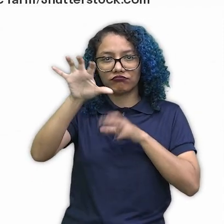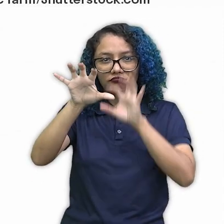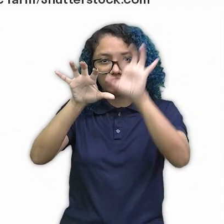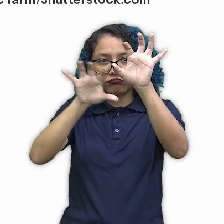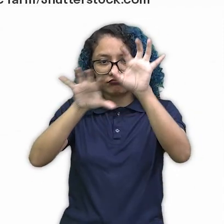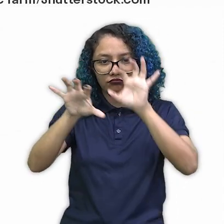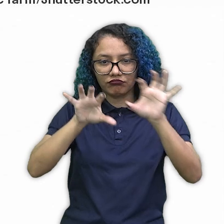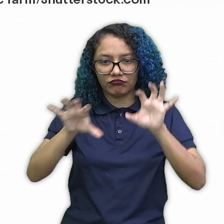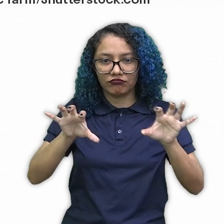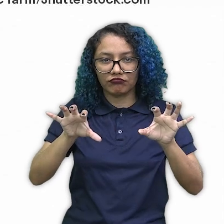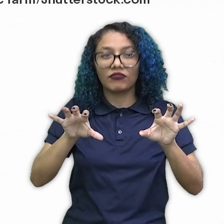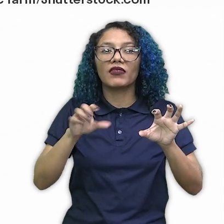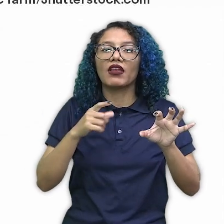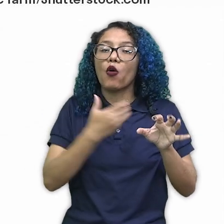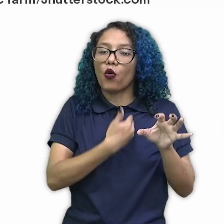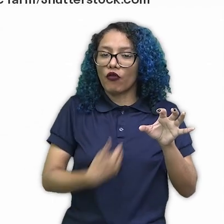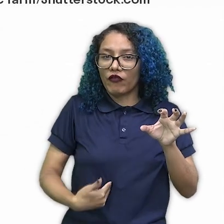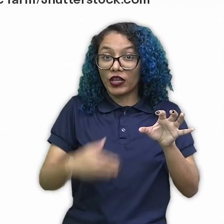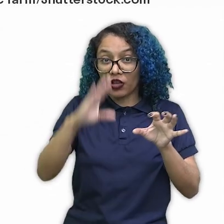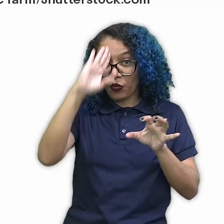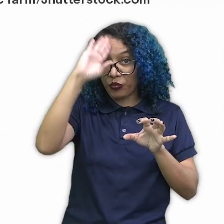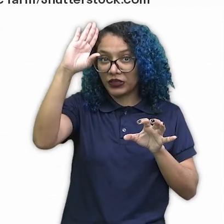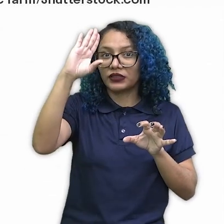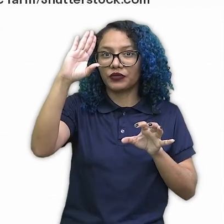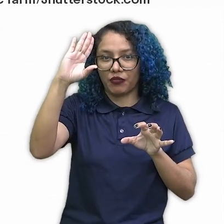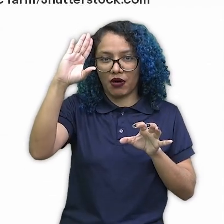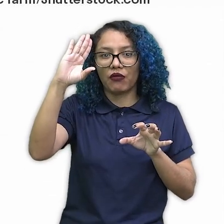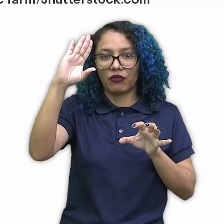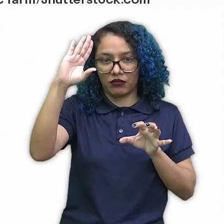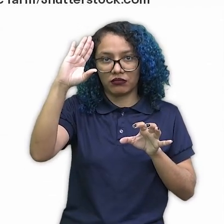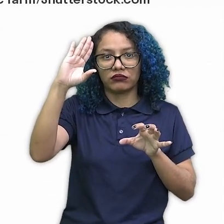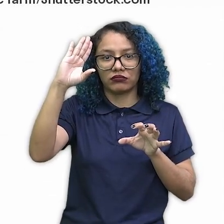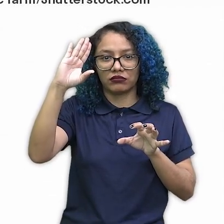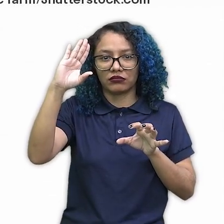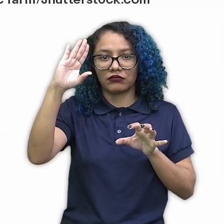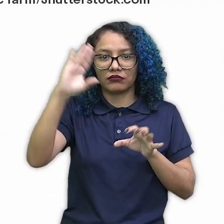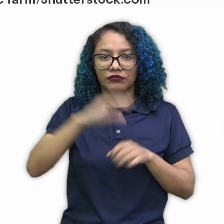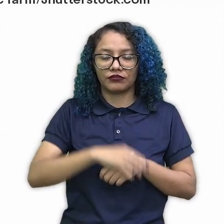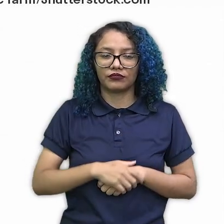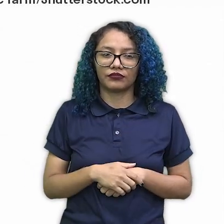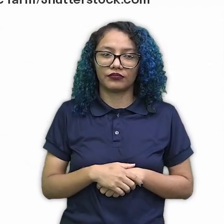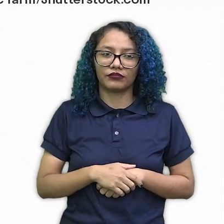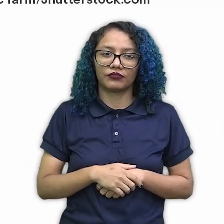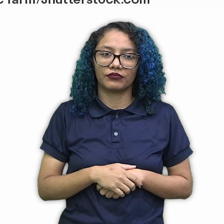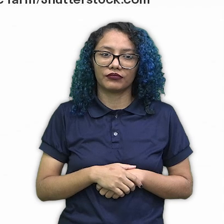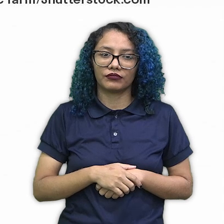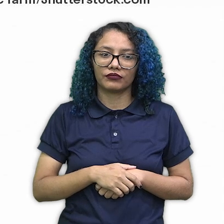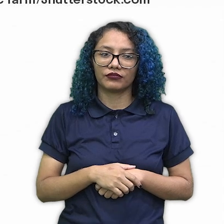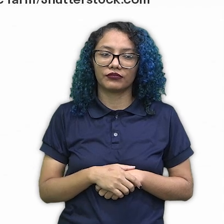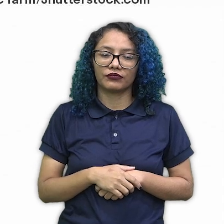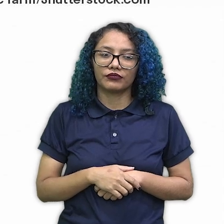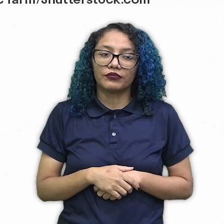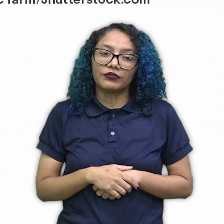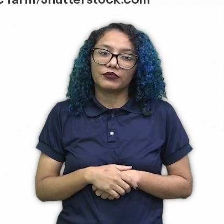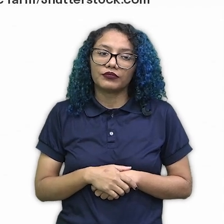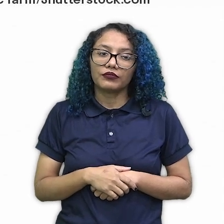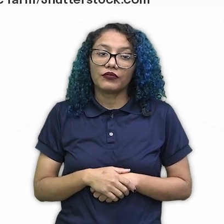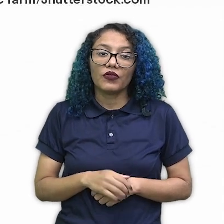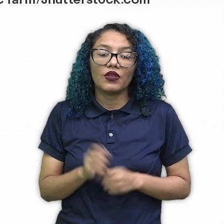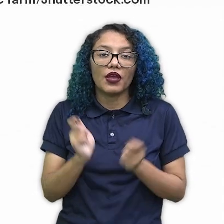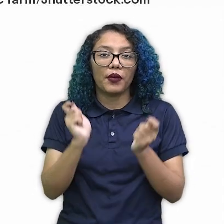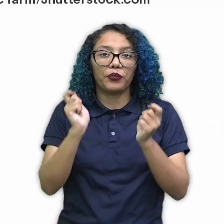O Estado, o macro, ele controla. Ele vai chamar isso o quê? Relacionado ao poder exercido pelo que ele chamou